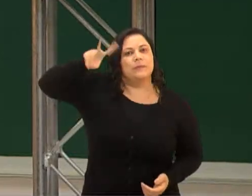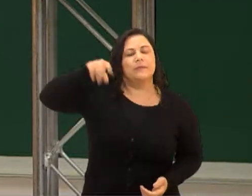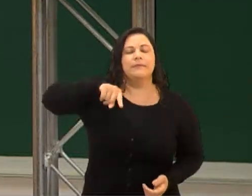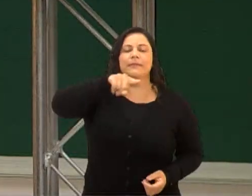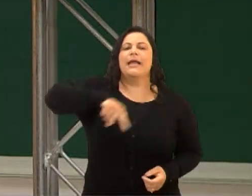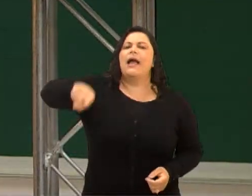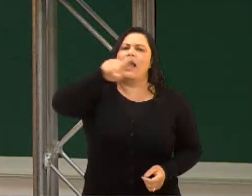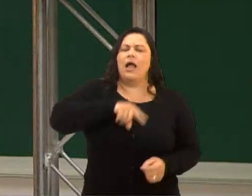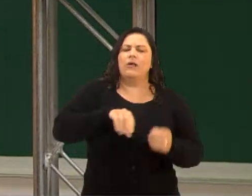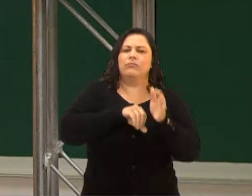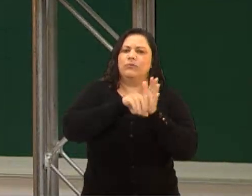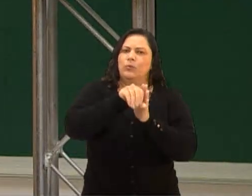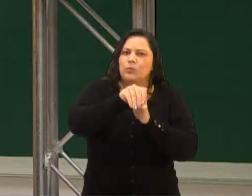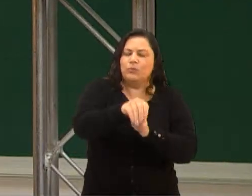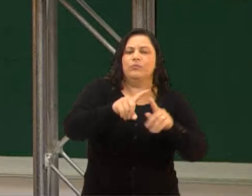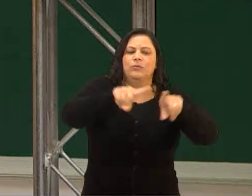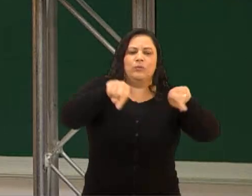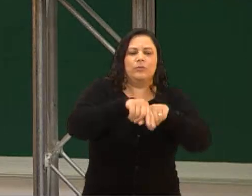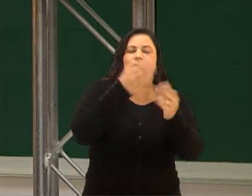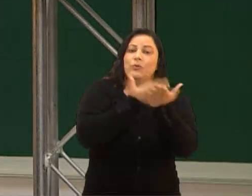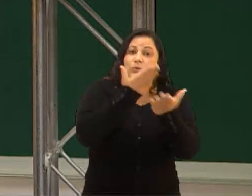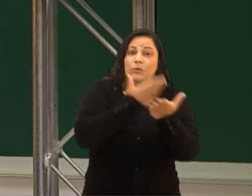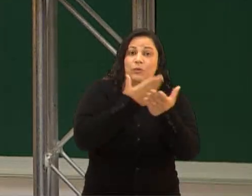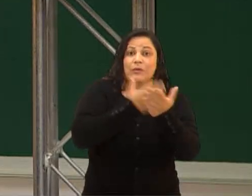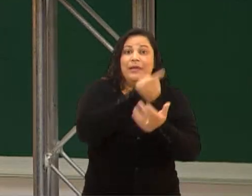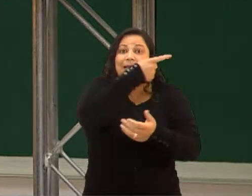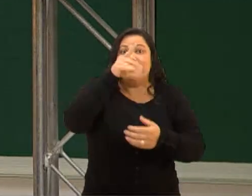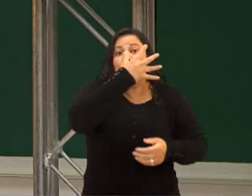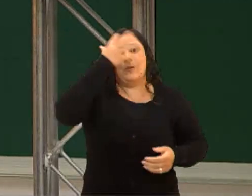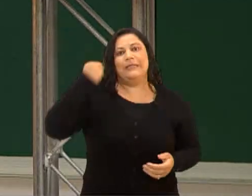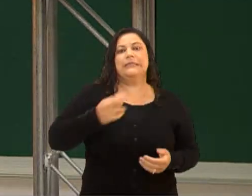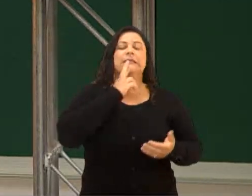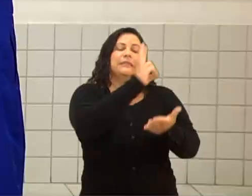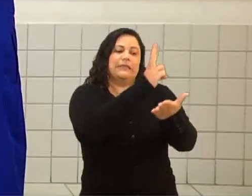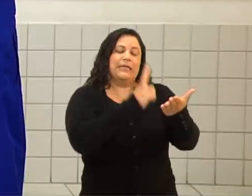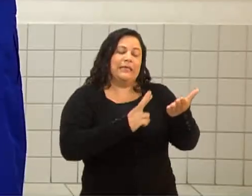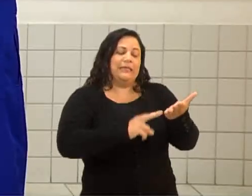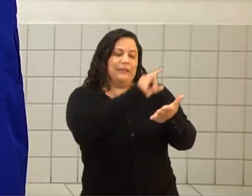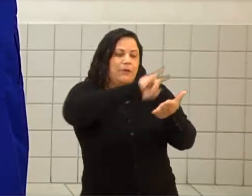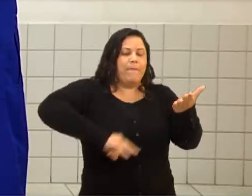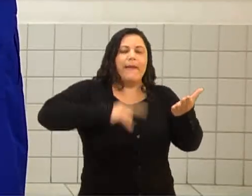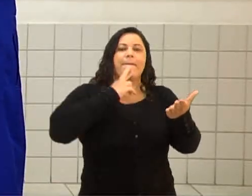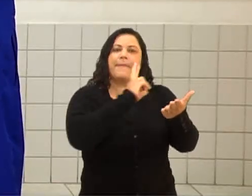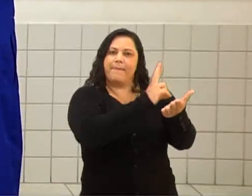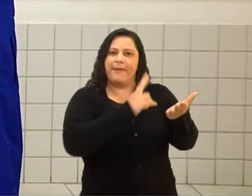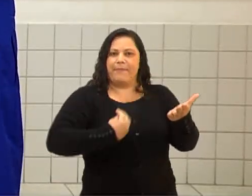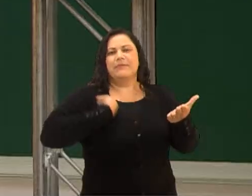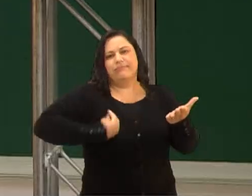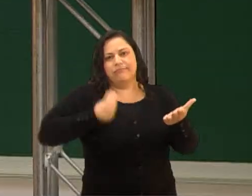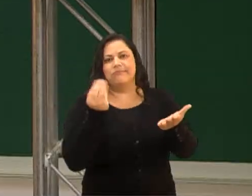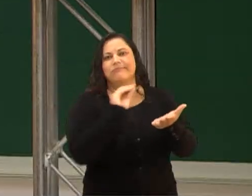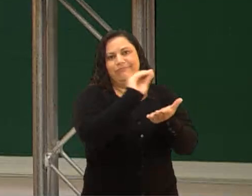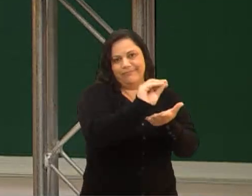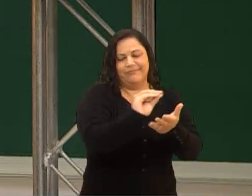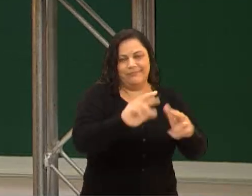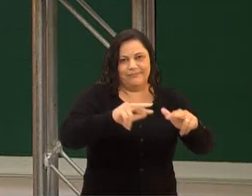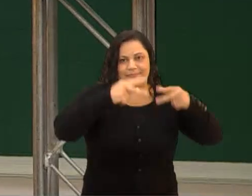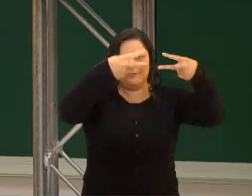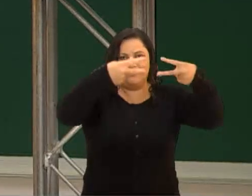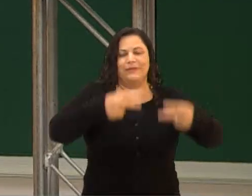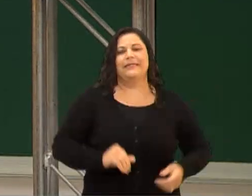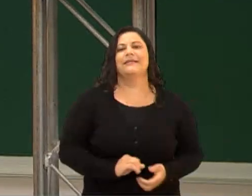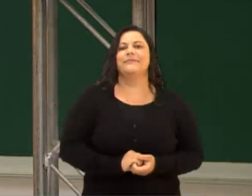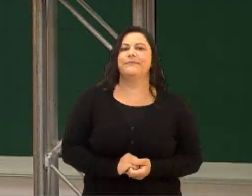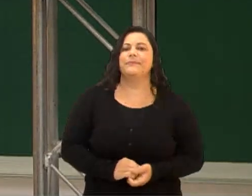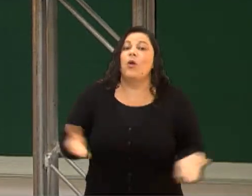acesso ao aplicativo do Google Classroom, não se esqueça de responder ao formulário de questões e clicar no link para validar a presença de vocês.